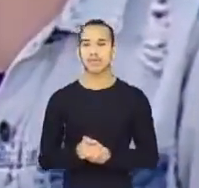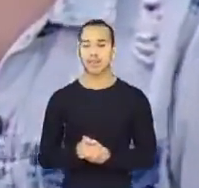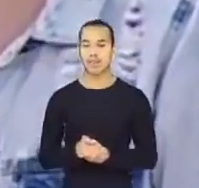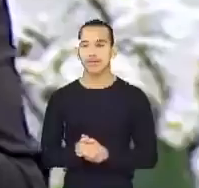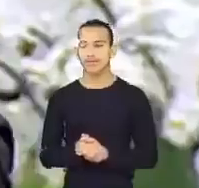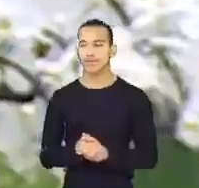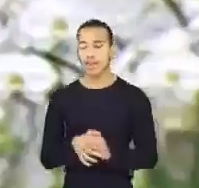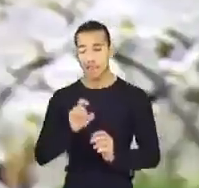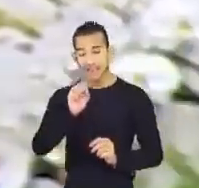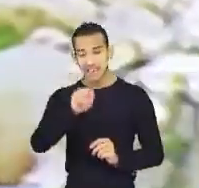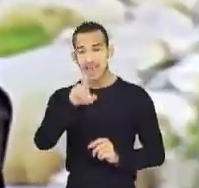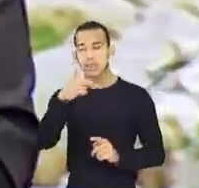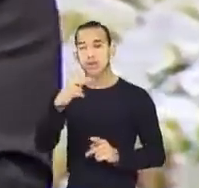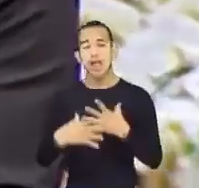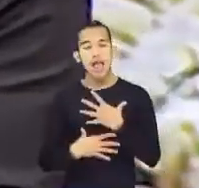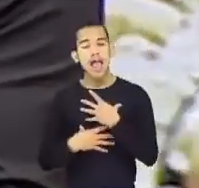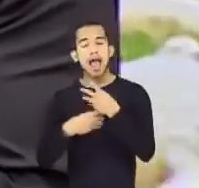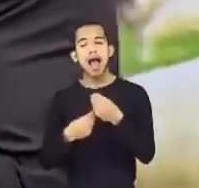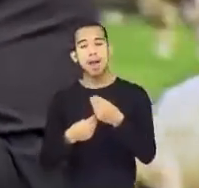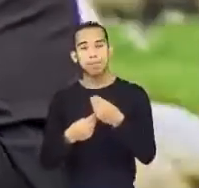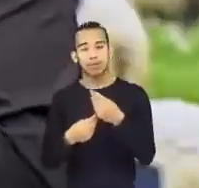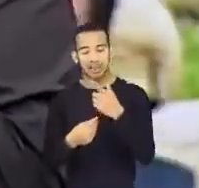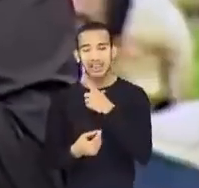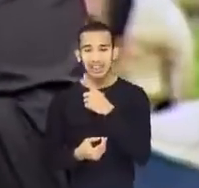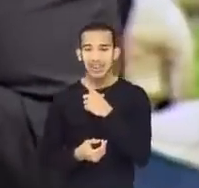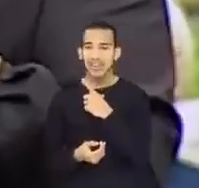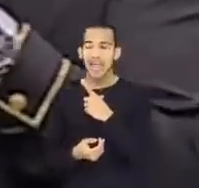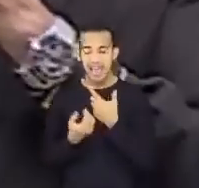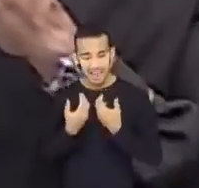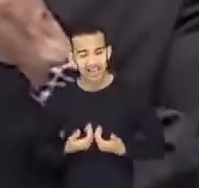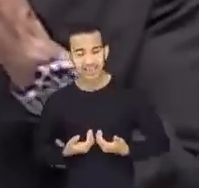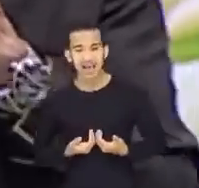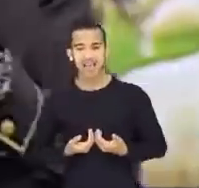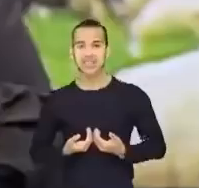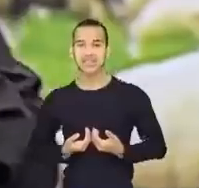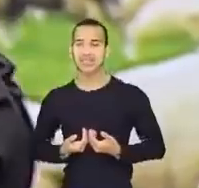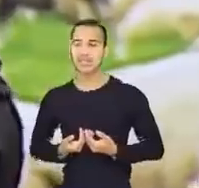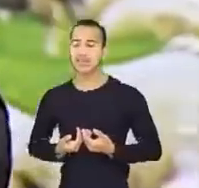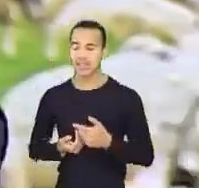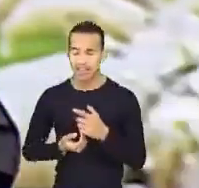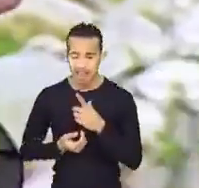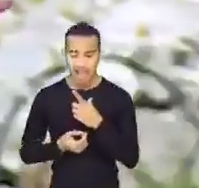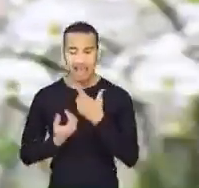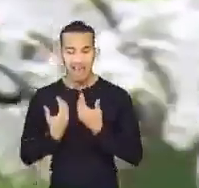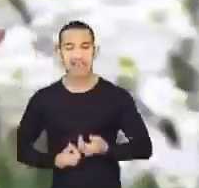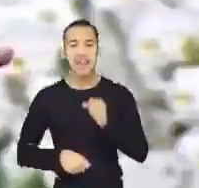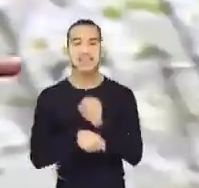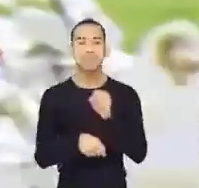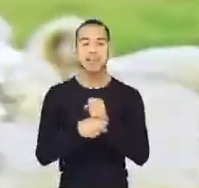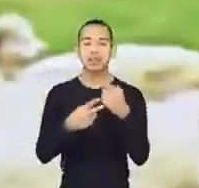se a sua alma está um pouco cansada de esperar na promessa de